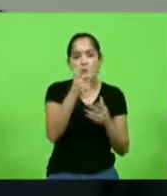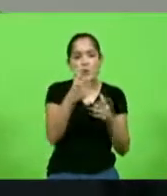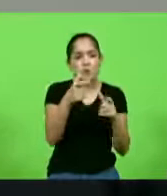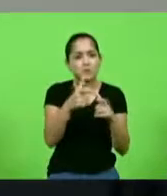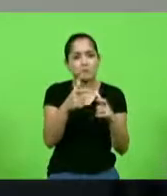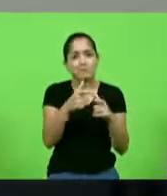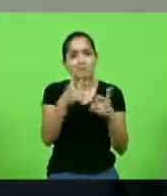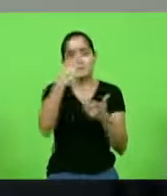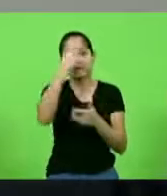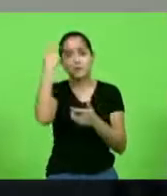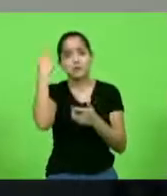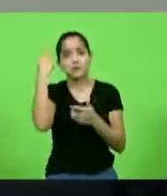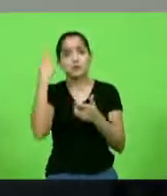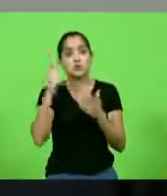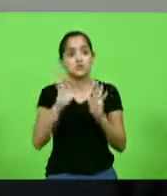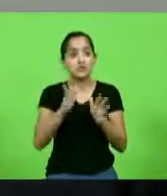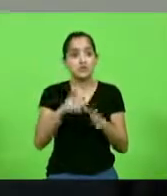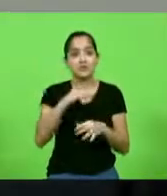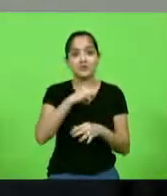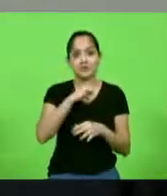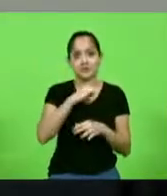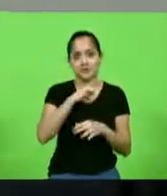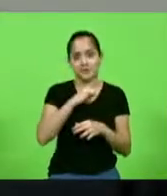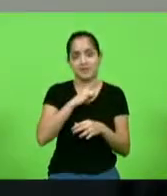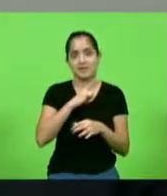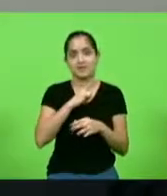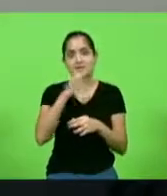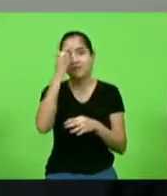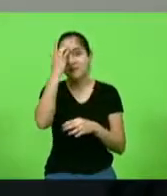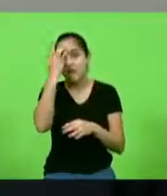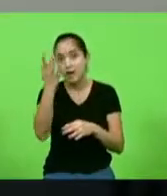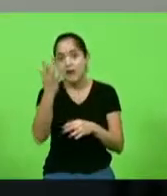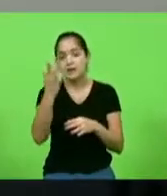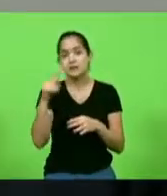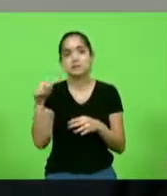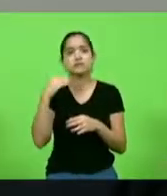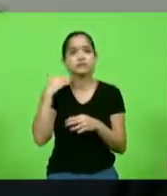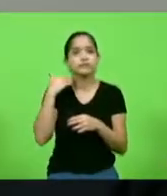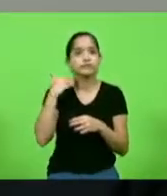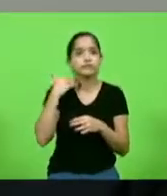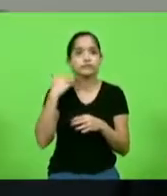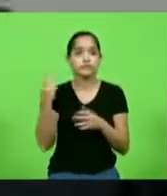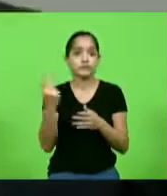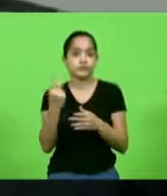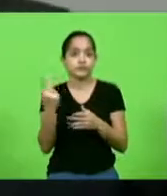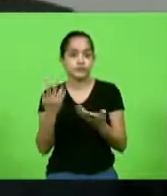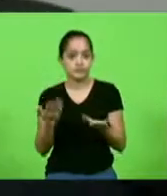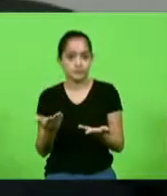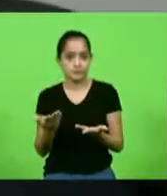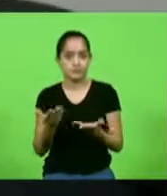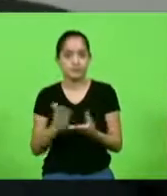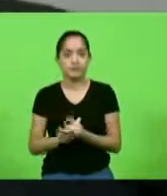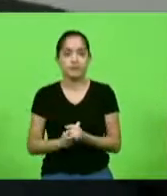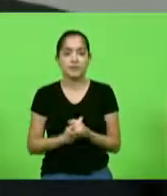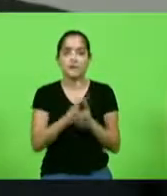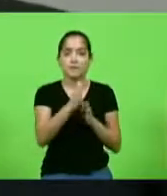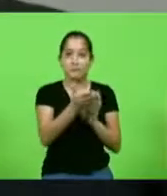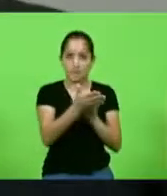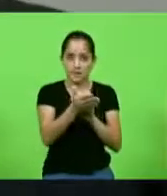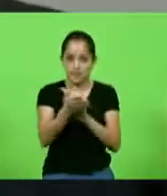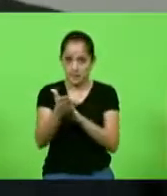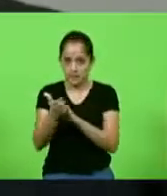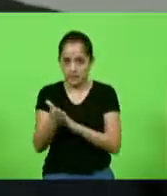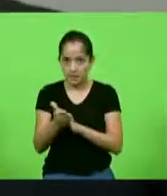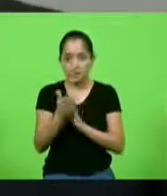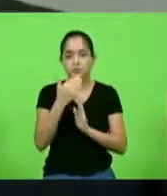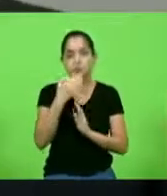está, quem recebe já do Badesc, do BRDE. Então, parabéns pelo pedido de